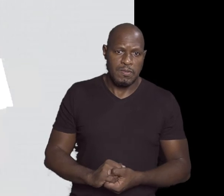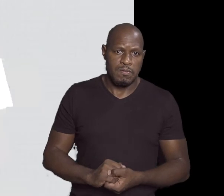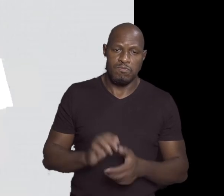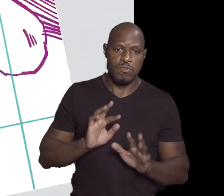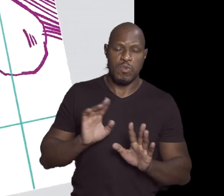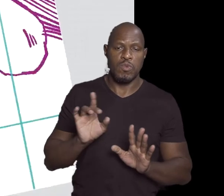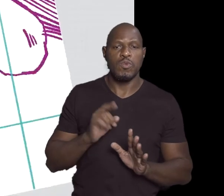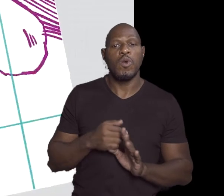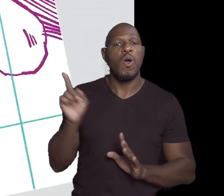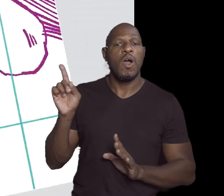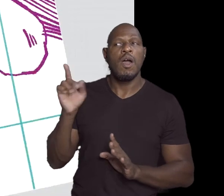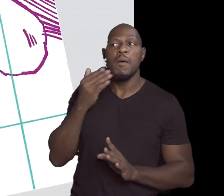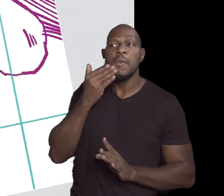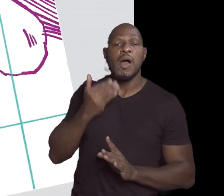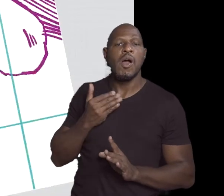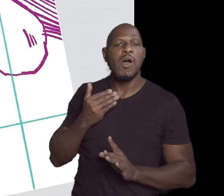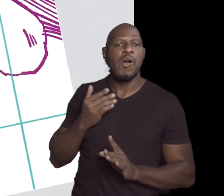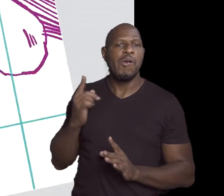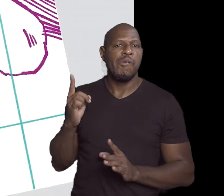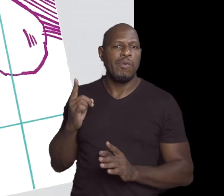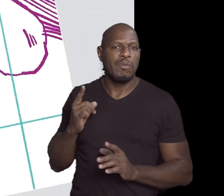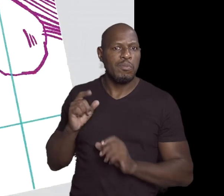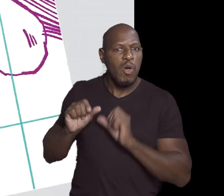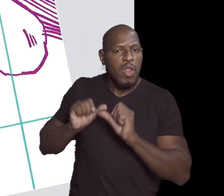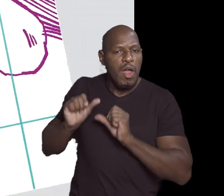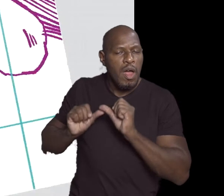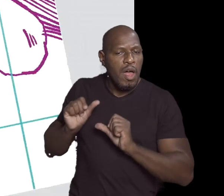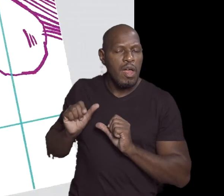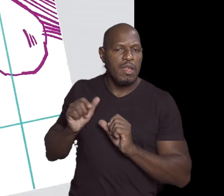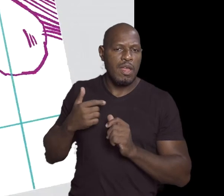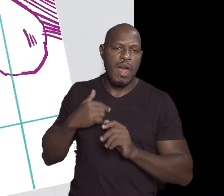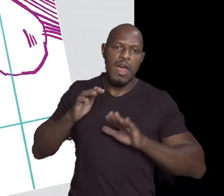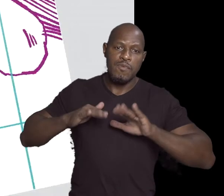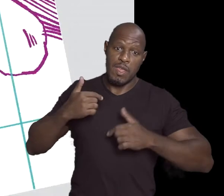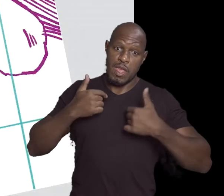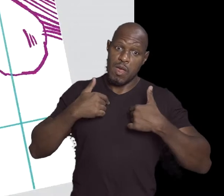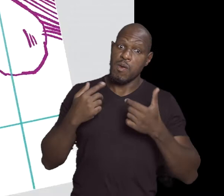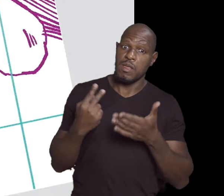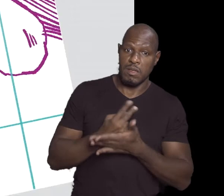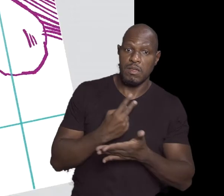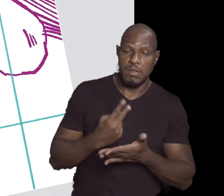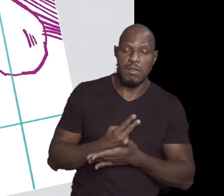Quer dizer, não só se o editor quiser mudanças, às vezes eu erro.